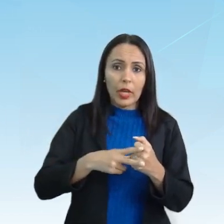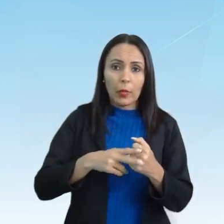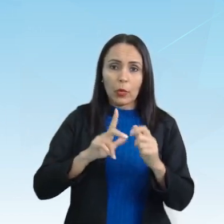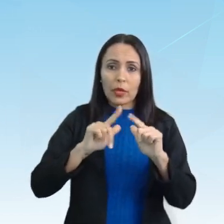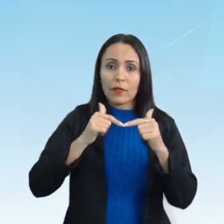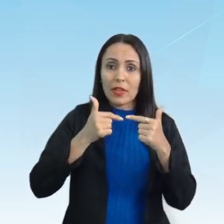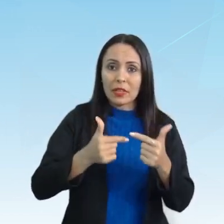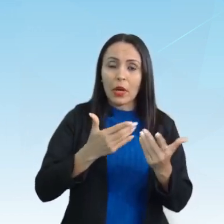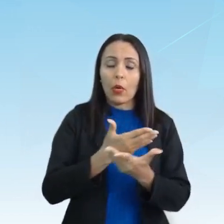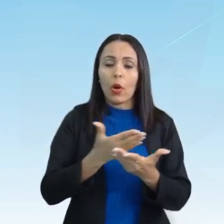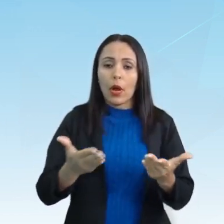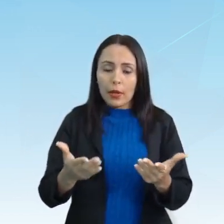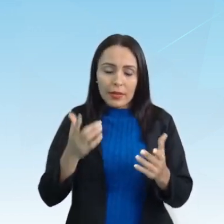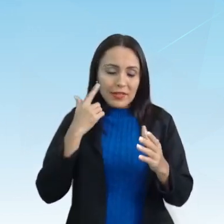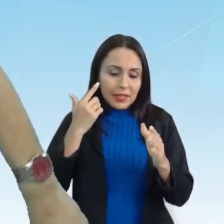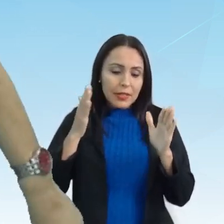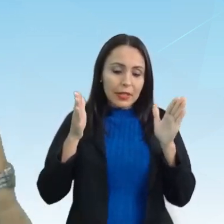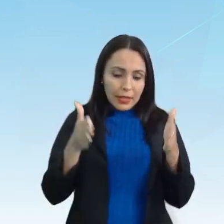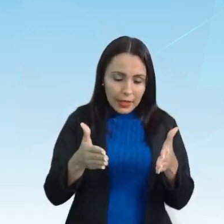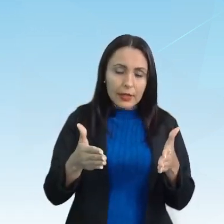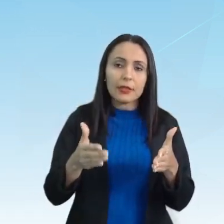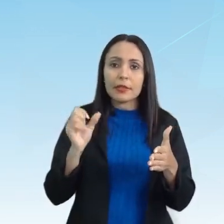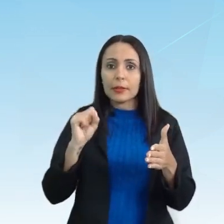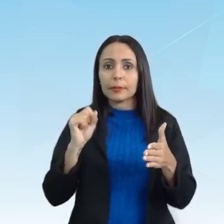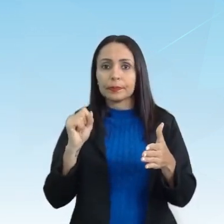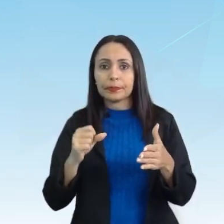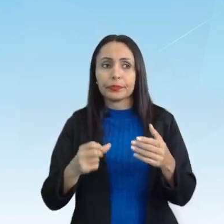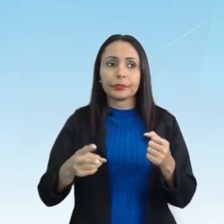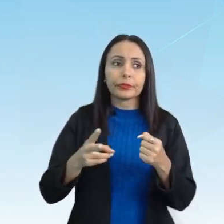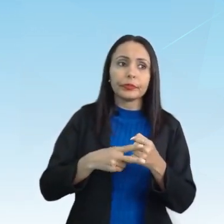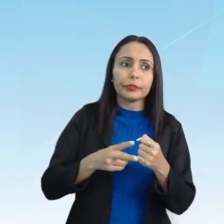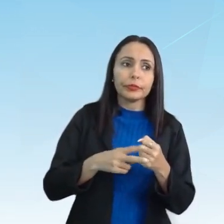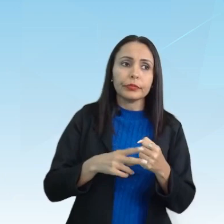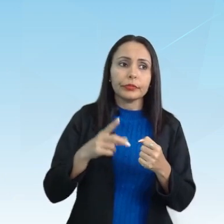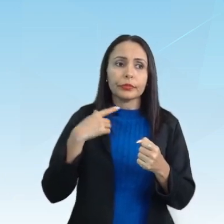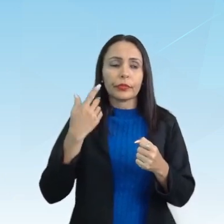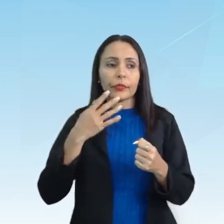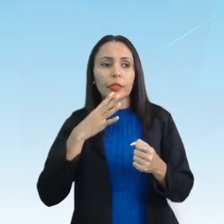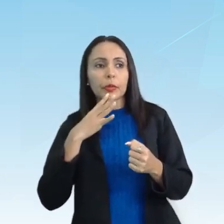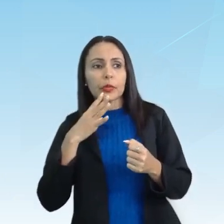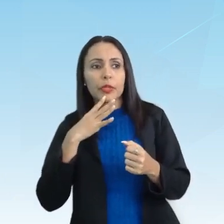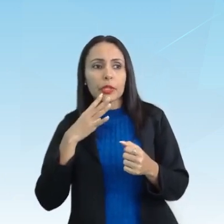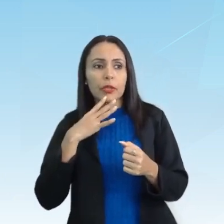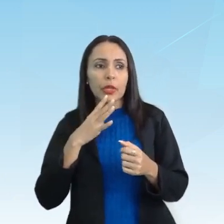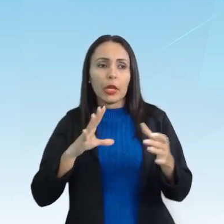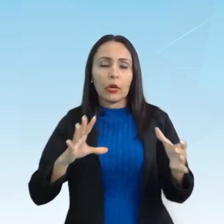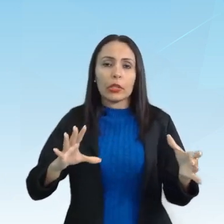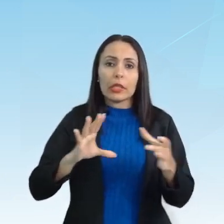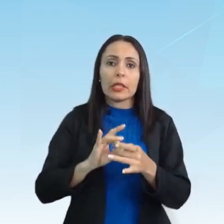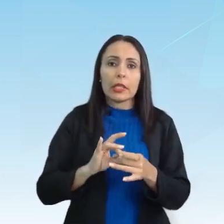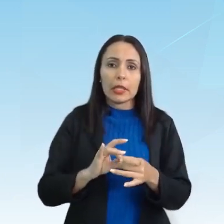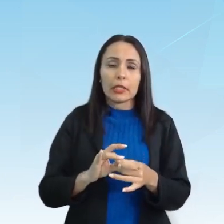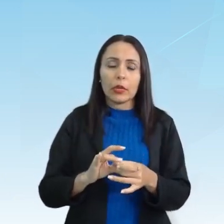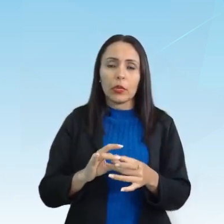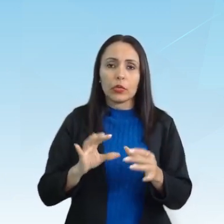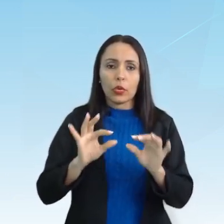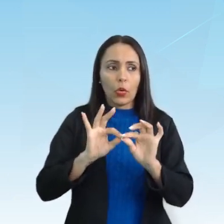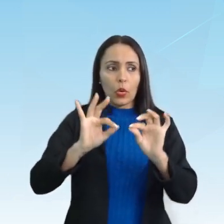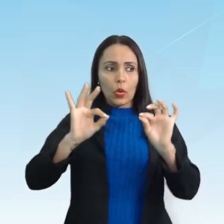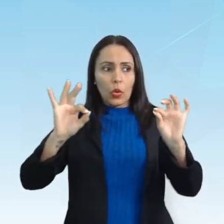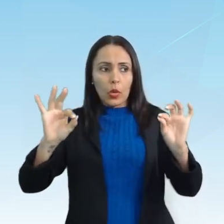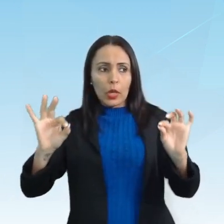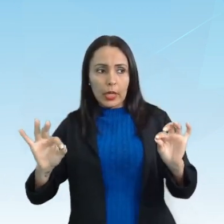Eles indicam uma ação. E há os verbos que nós vamos conhecer, que são os de ligação, que apenas ligam